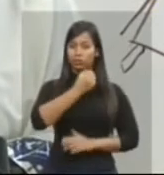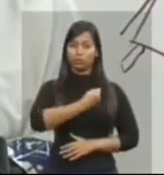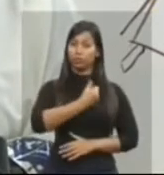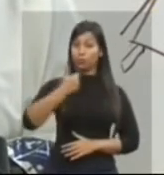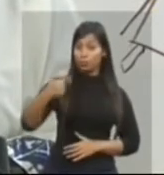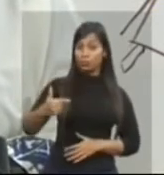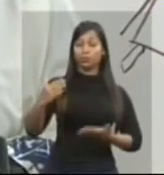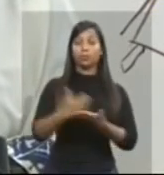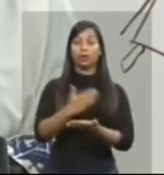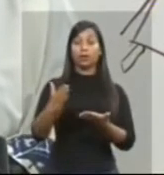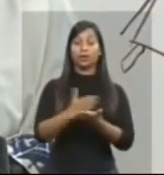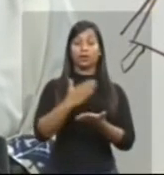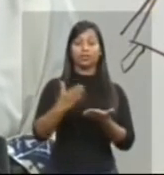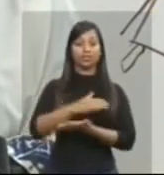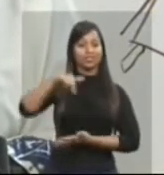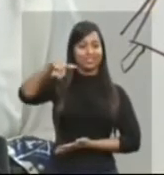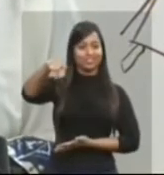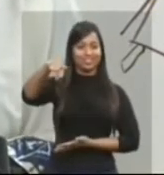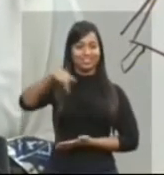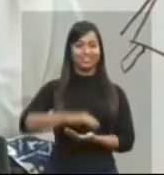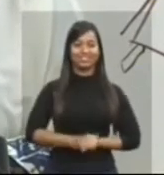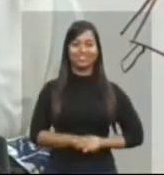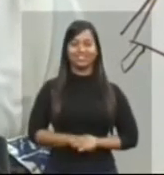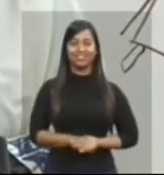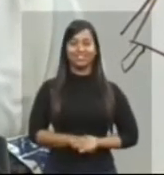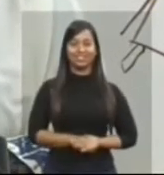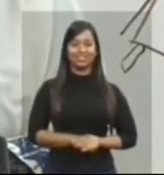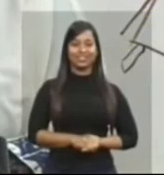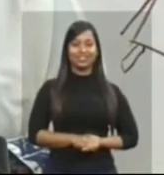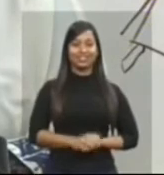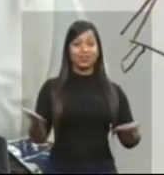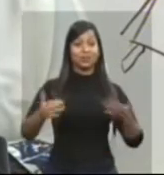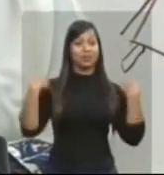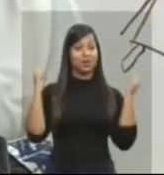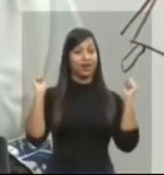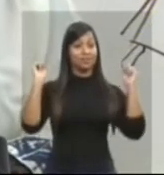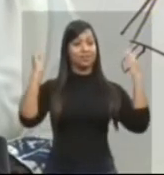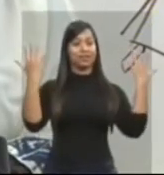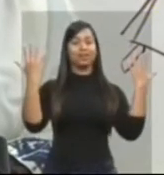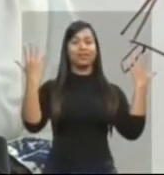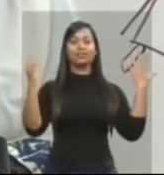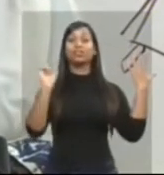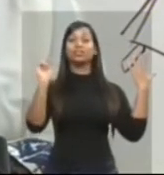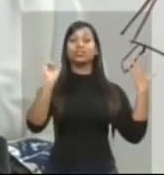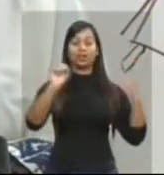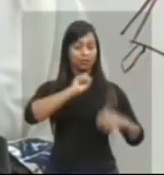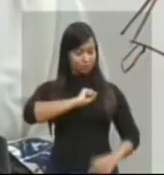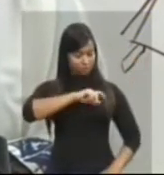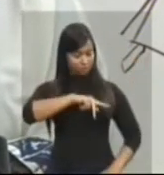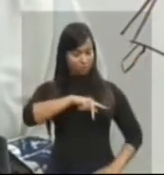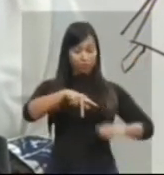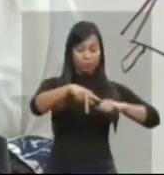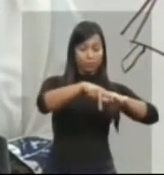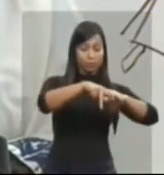a segunda na página 7. Comemoramos hoje a solenidade dos